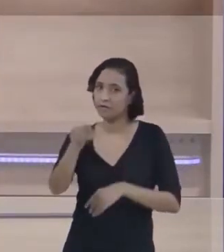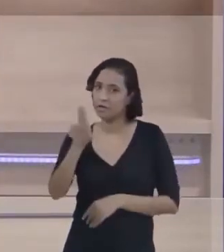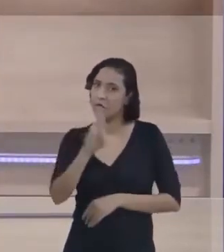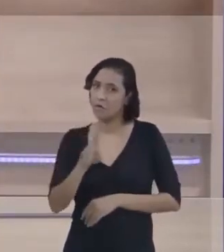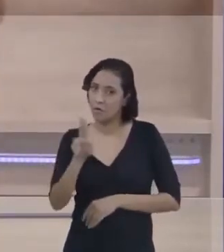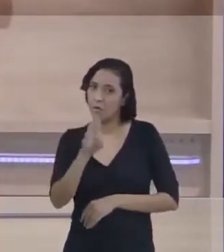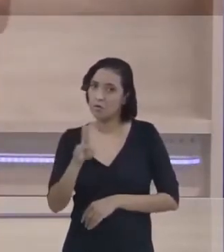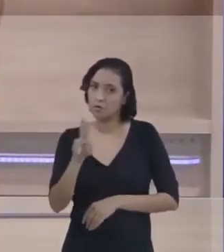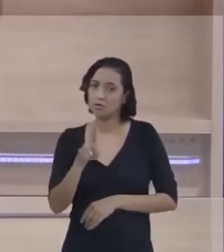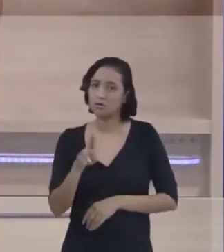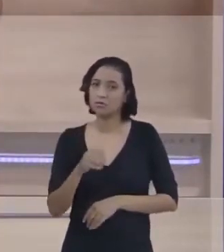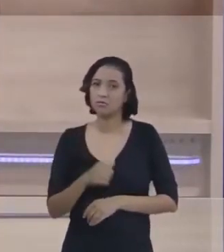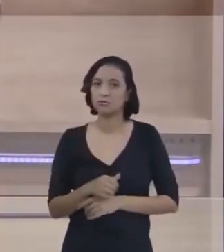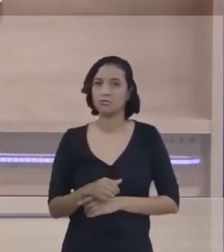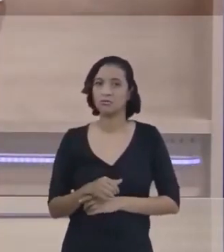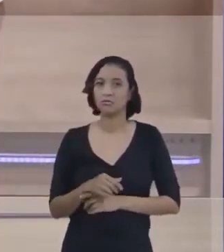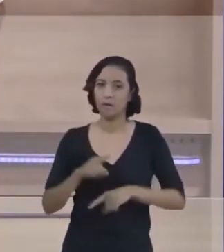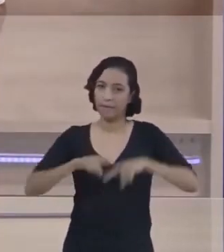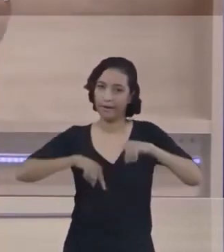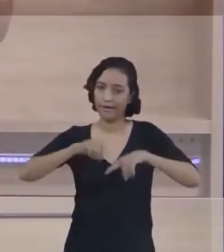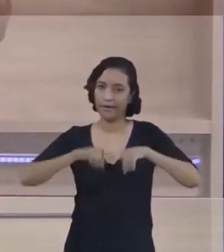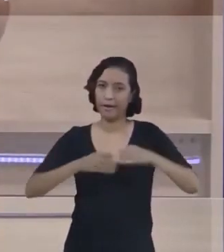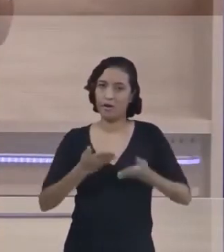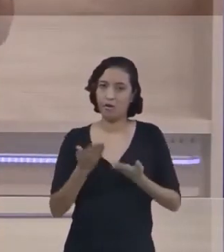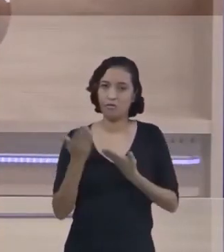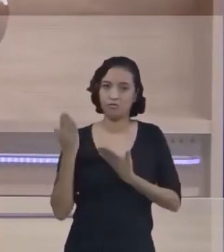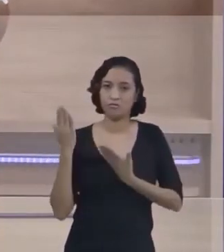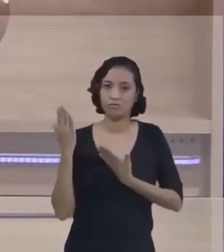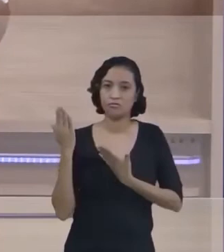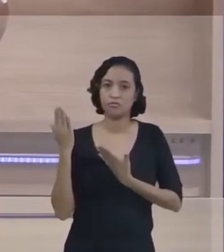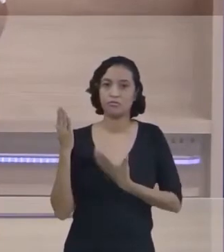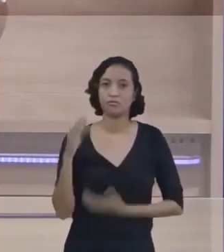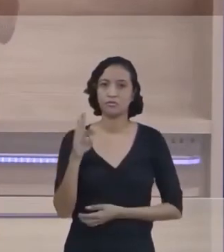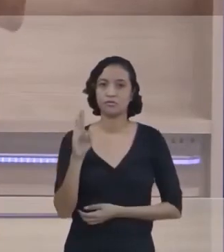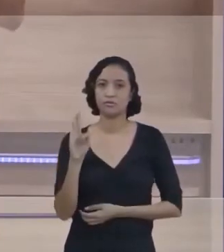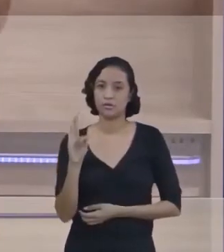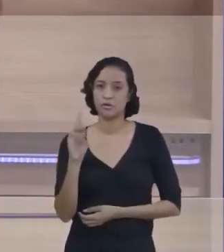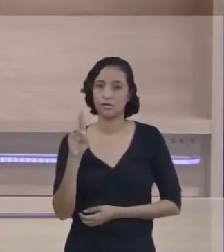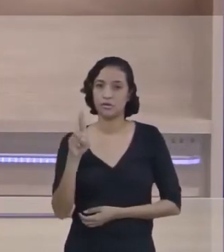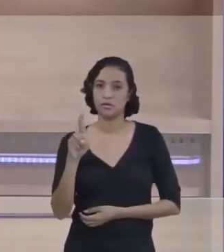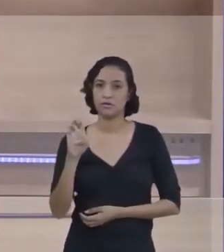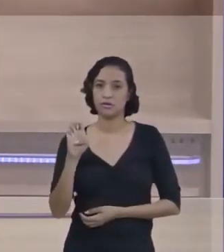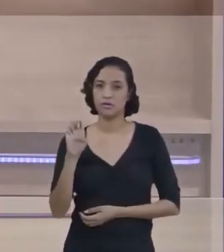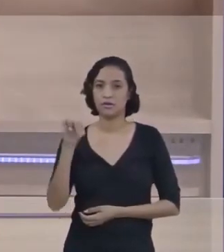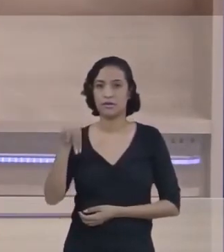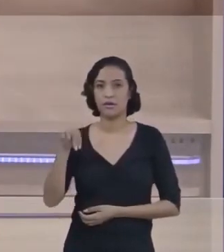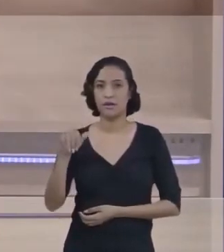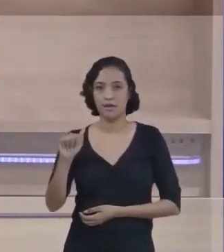utilizar a trena. Temos, além da trena, então ela é